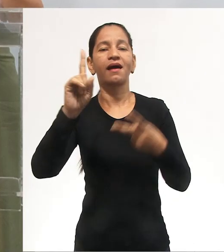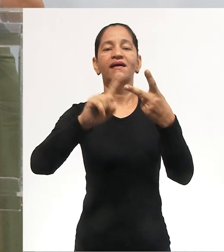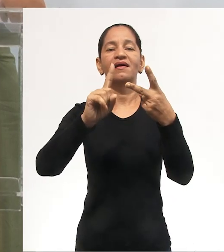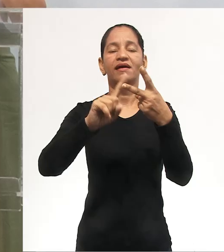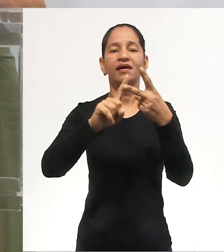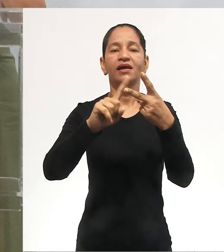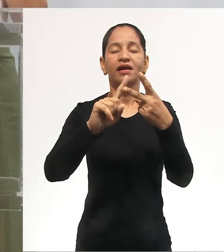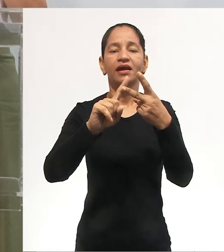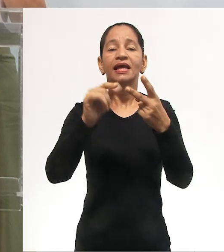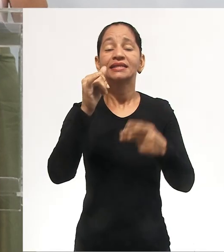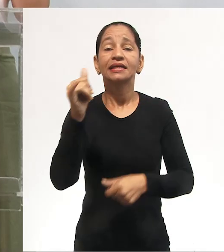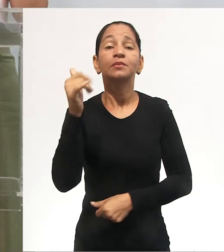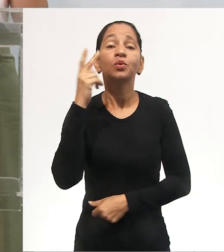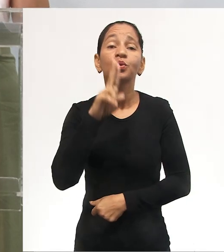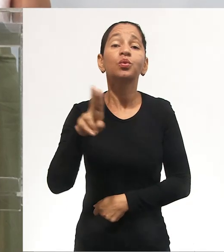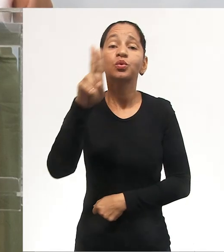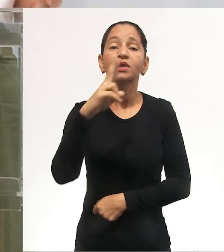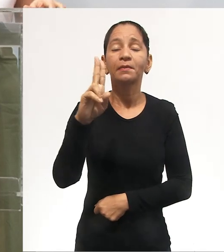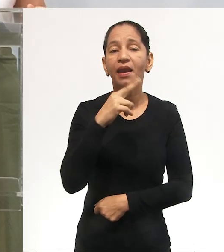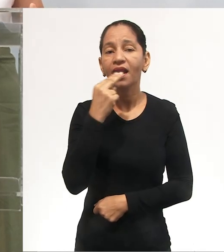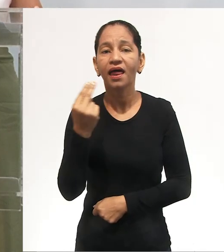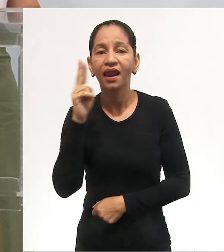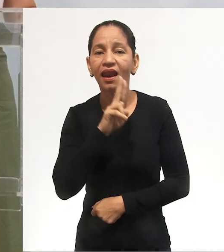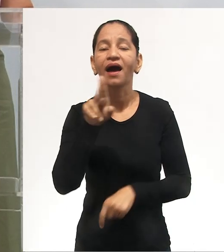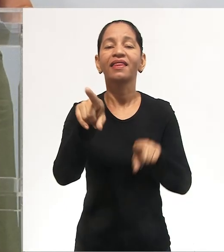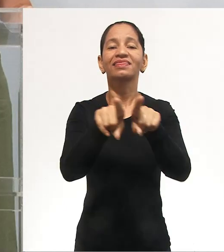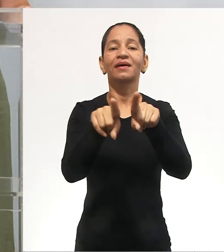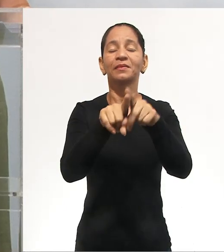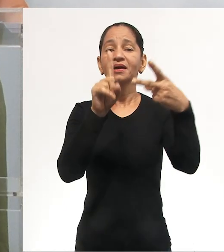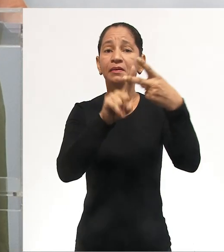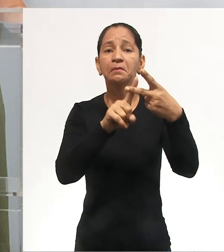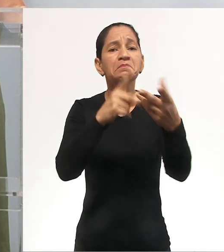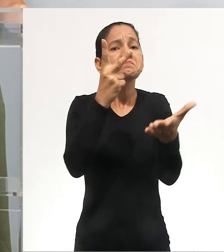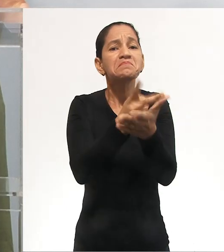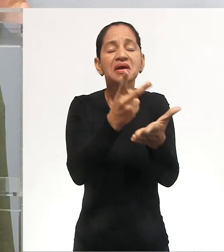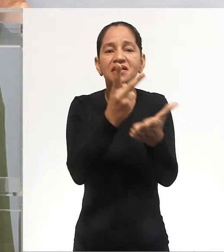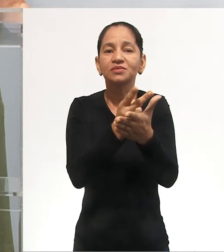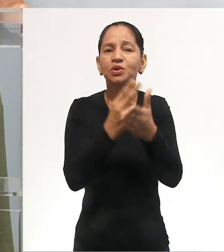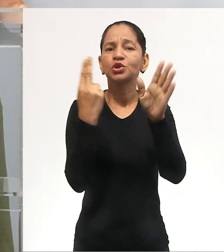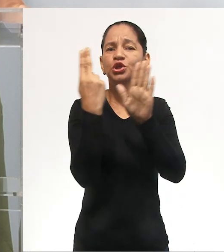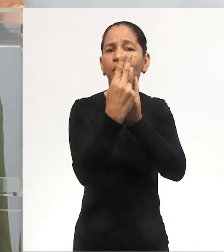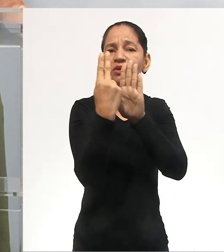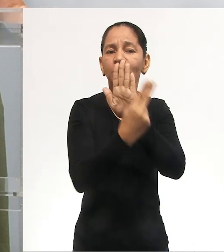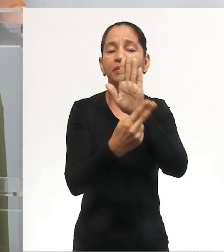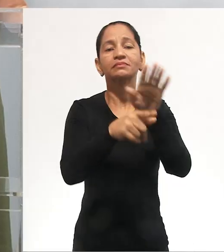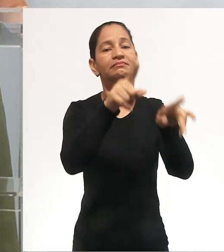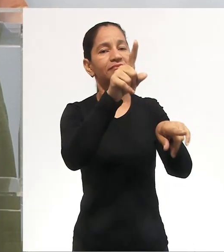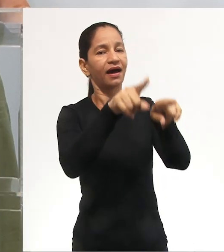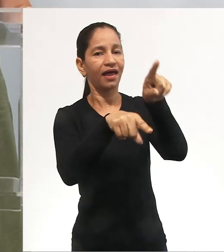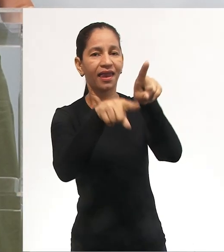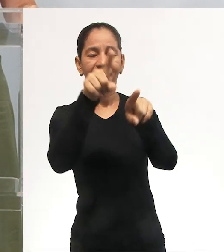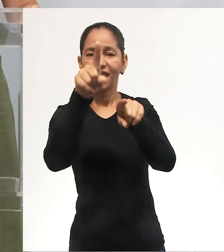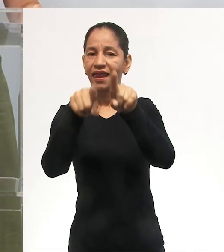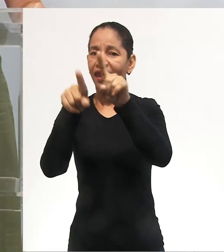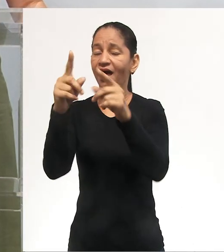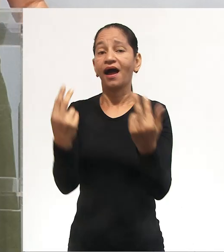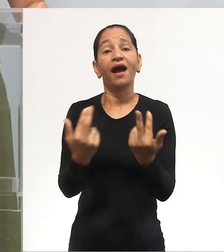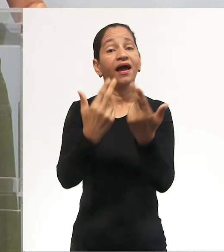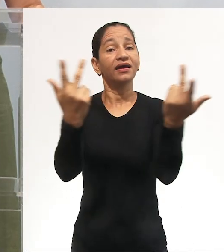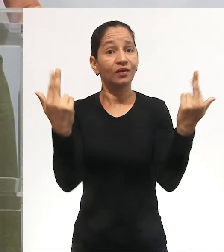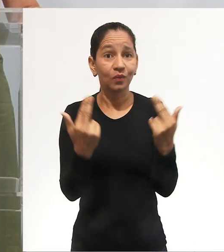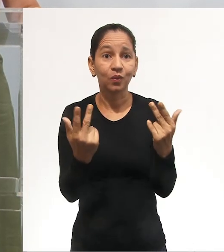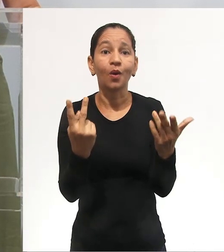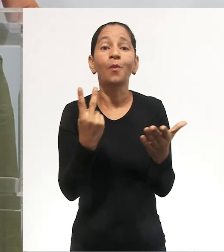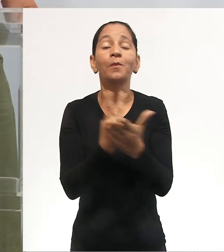isso são variações para o mesmo objeto, então é variação linguística também, variação do